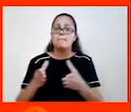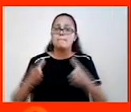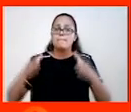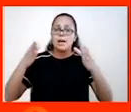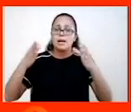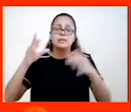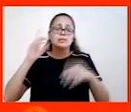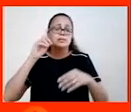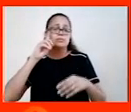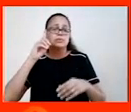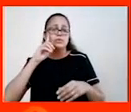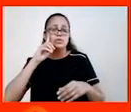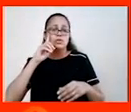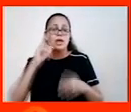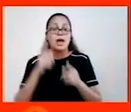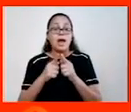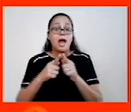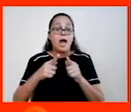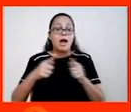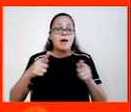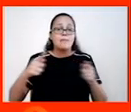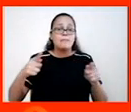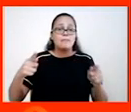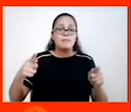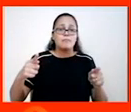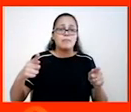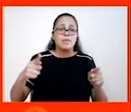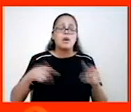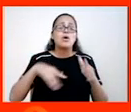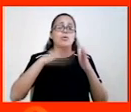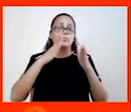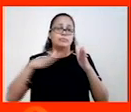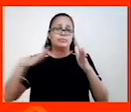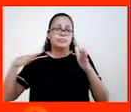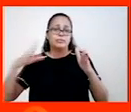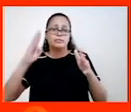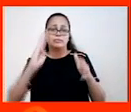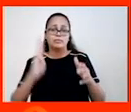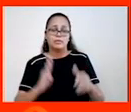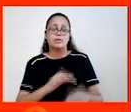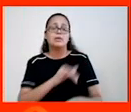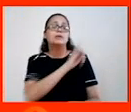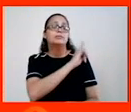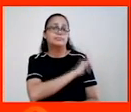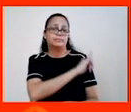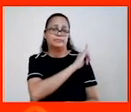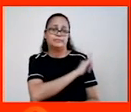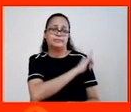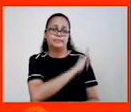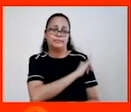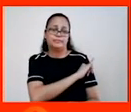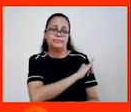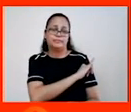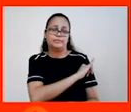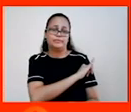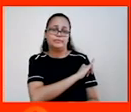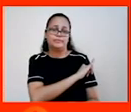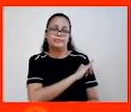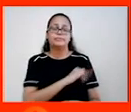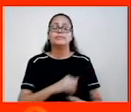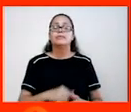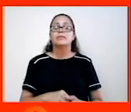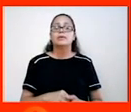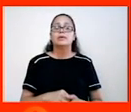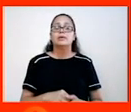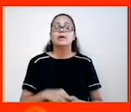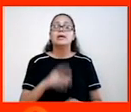bacia petrolífera marinha do Brasil, ela se localiza na plataforma continental do Rio de Janeiro, na bacia de Campos. Essa